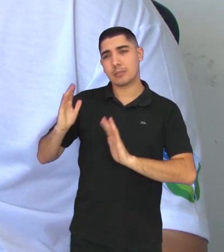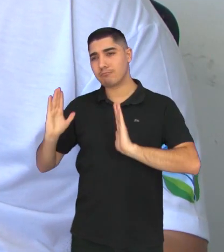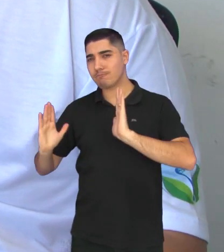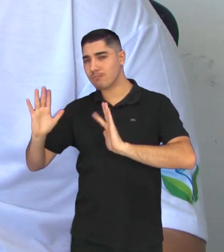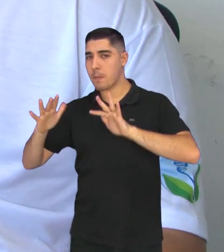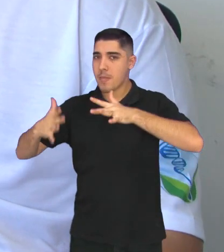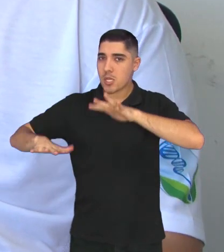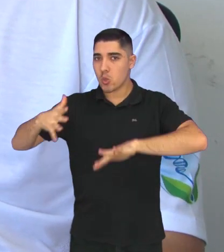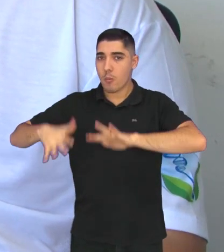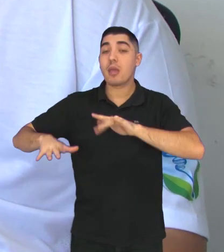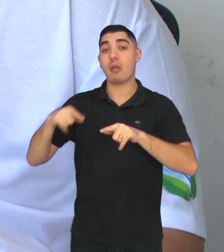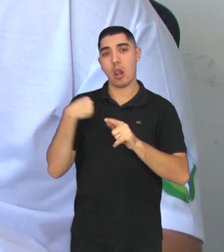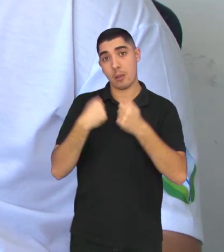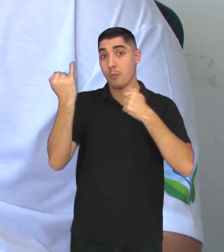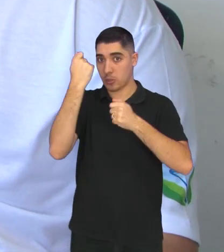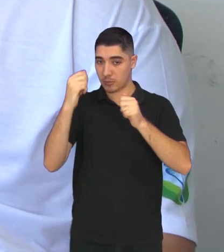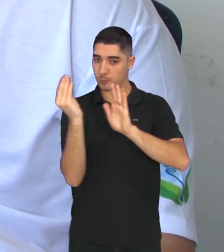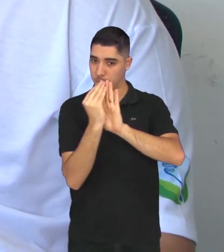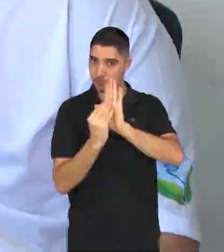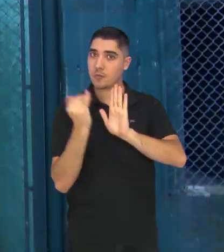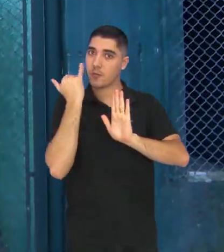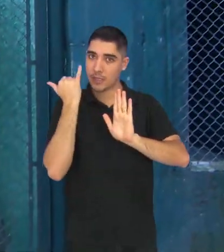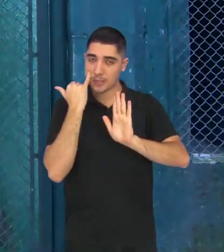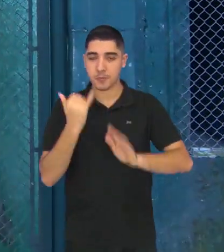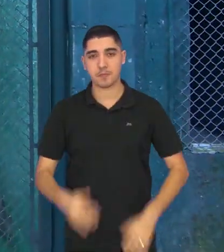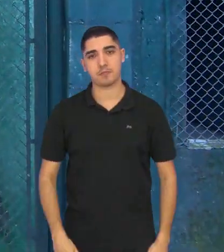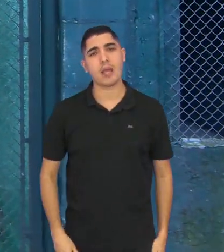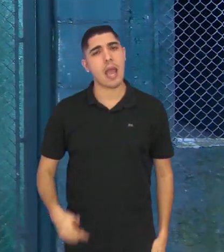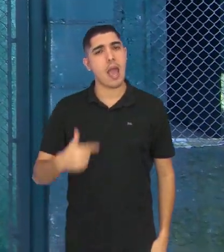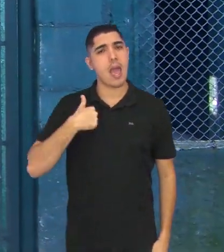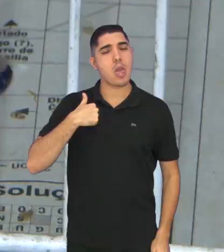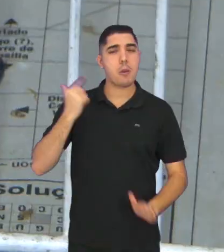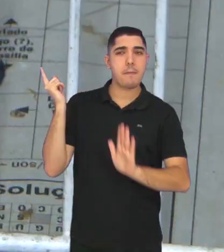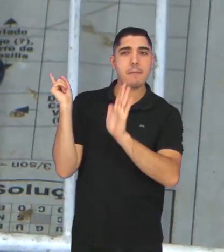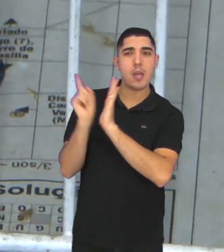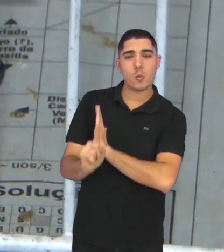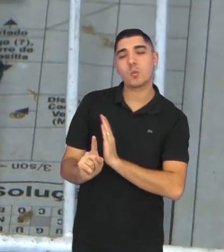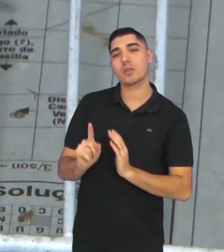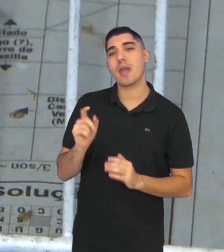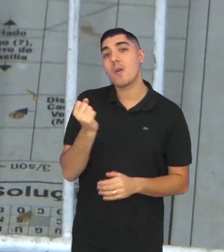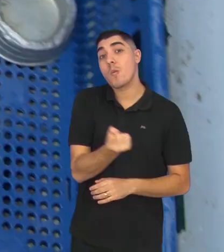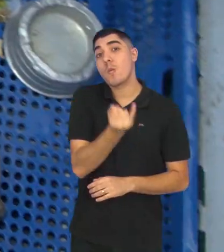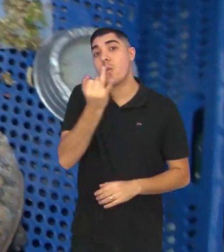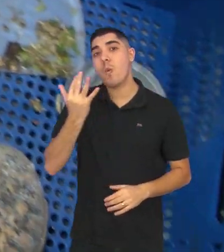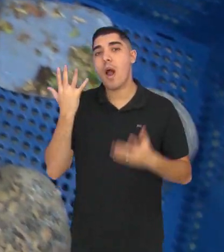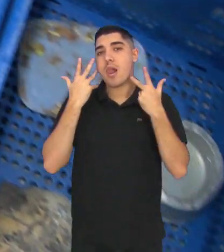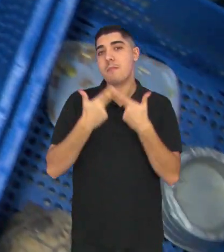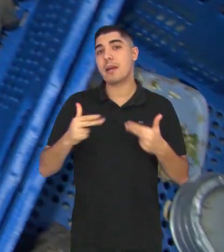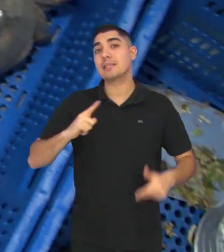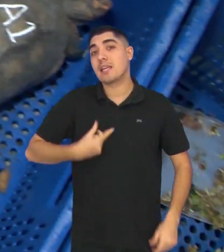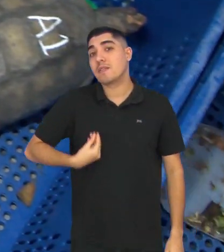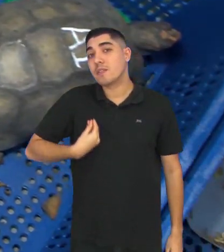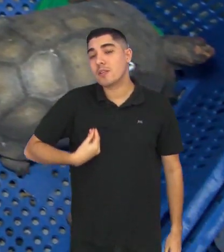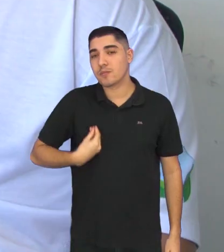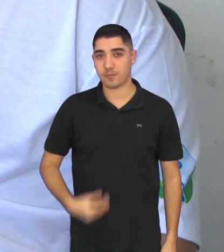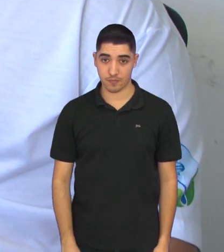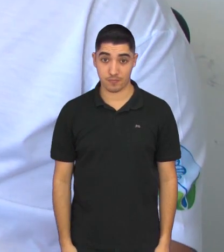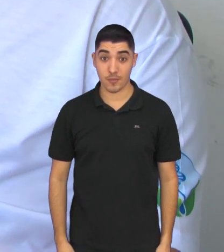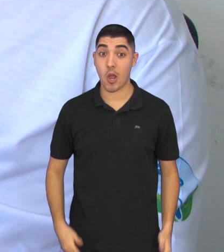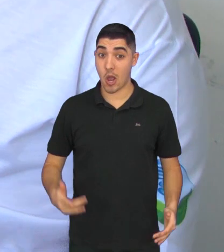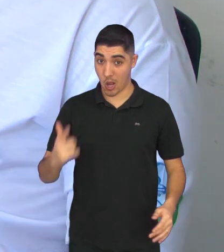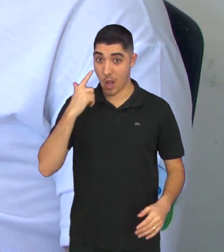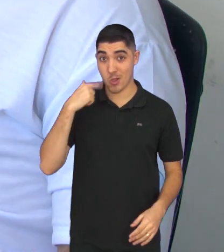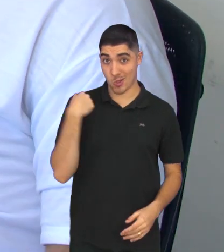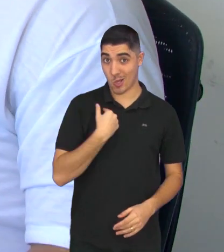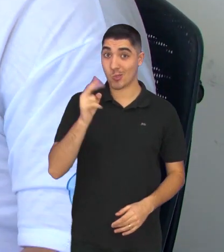isso tudo fica registrado para a gente ter esse banco de dados. Quando pergunta a quantidade de animais no espaço... A planilha é